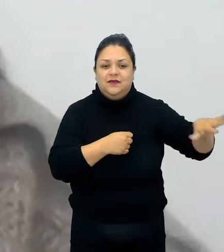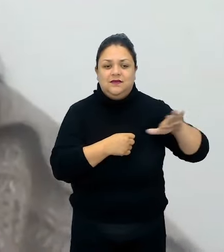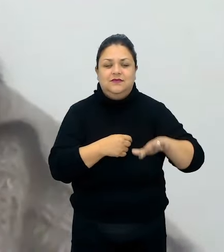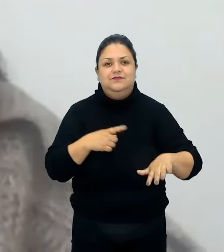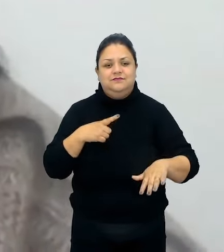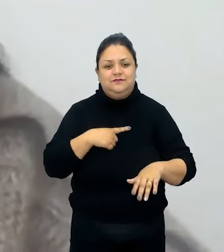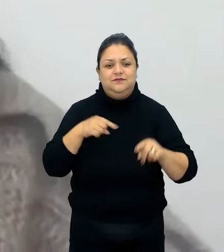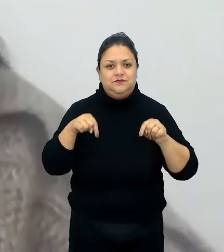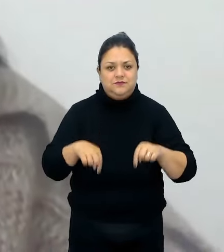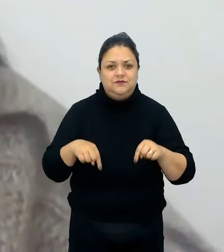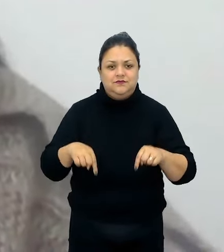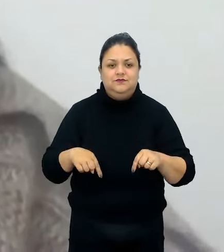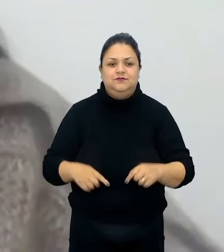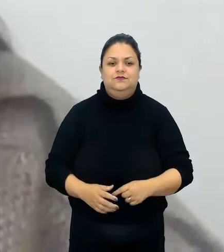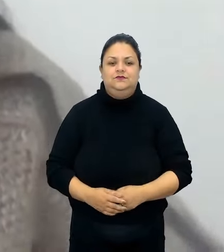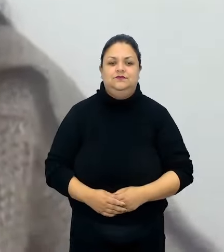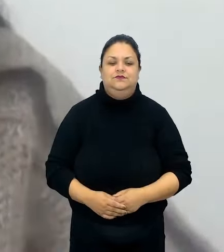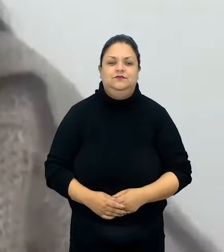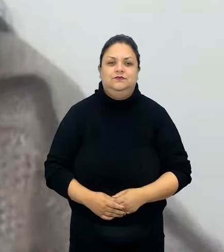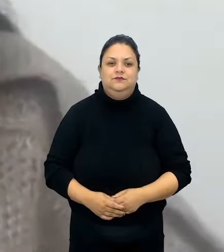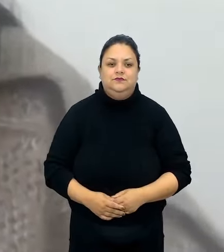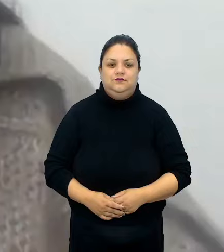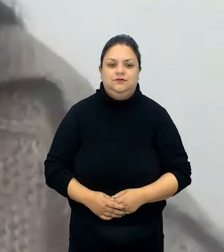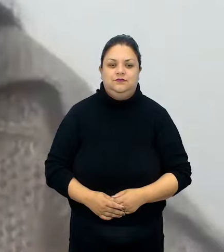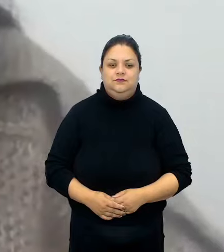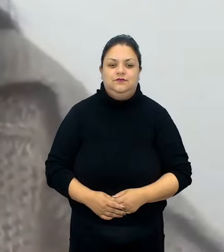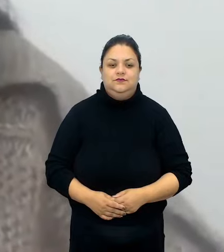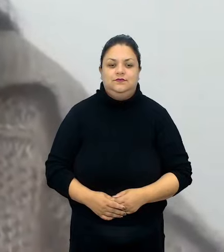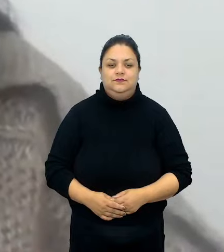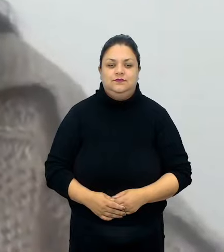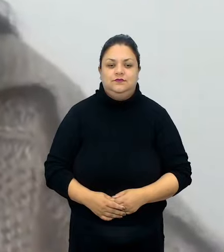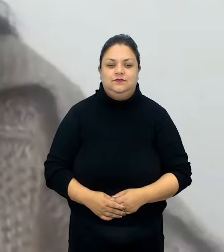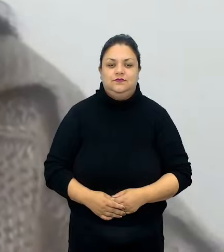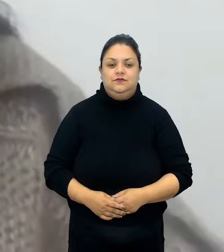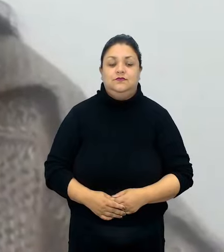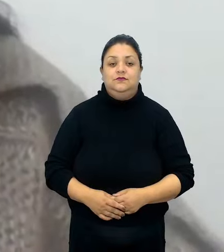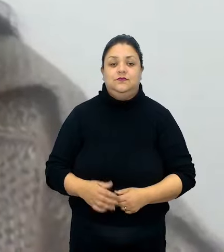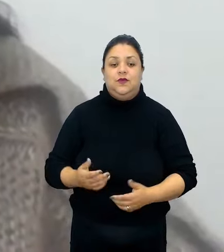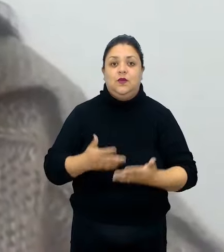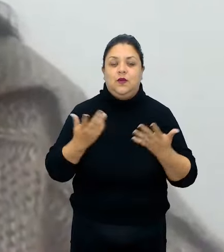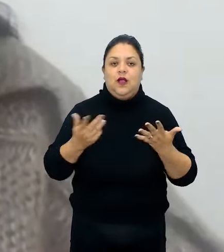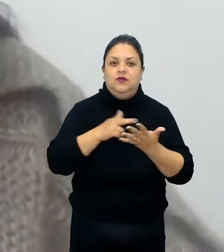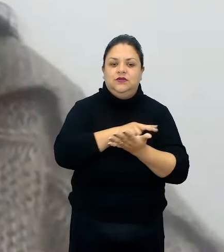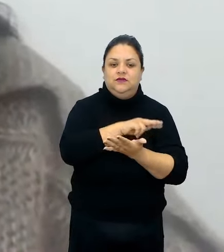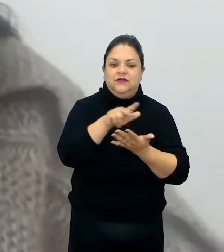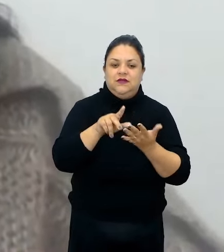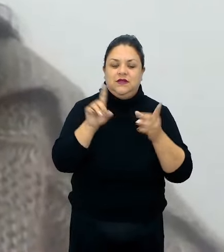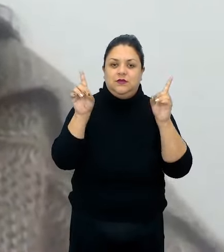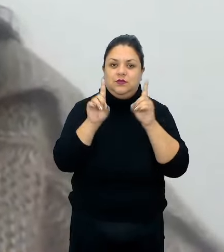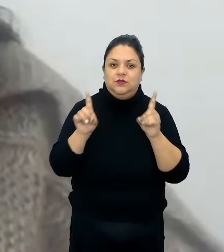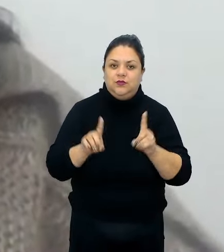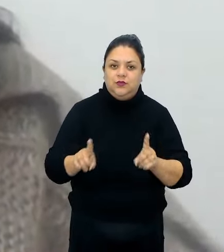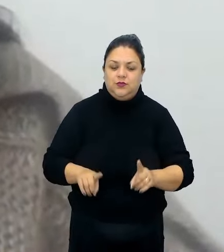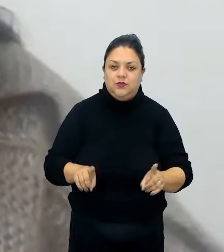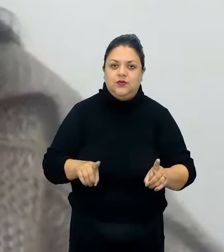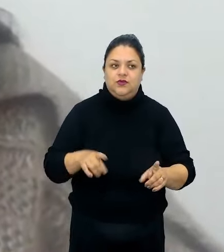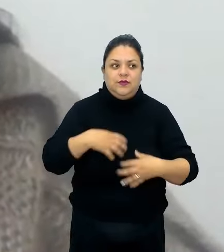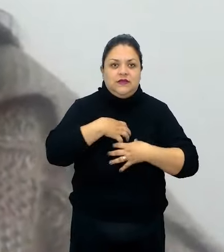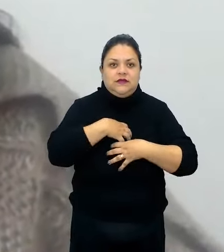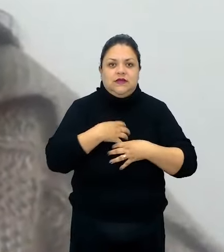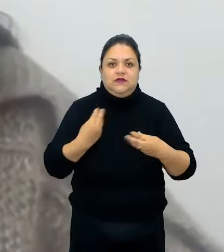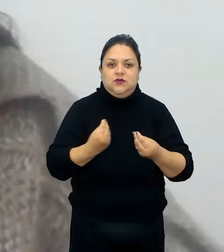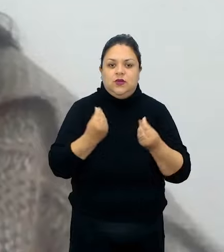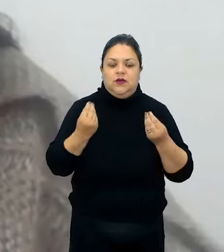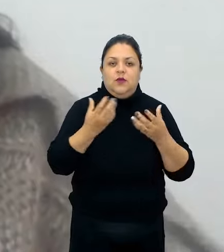gente não pode dizer quais as questões das deficiências múltiplas sensoriais, né? Qual que